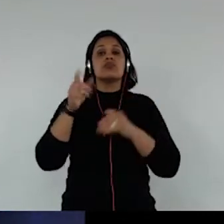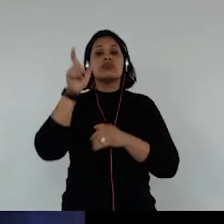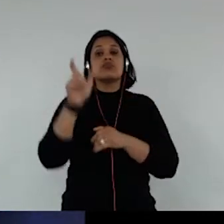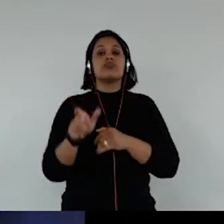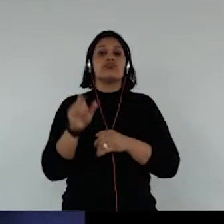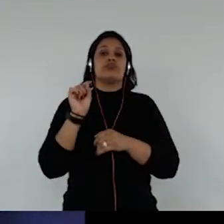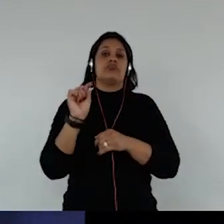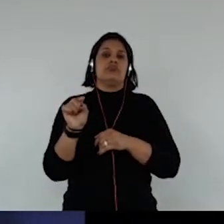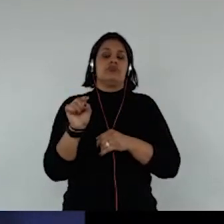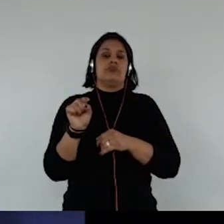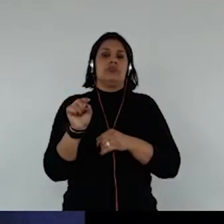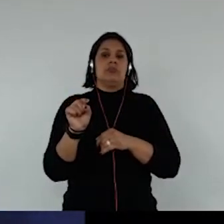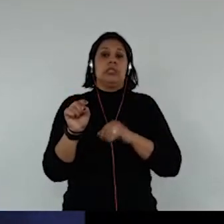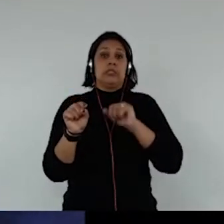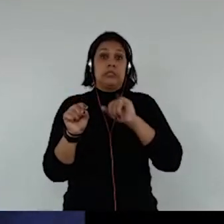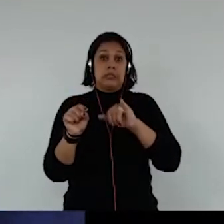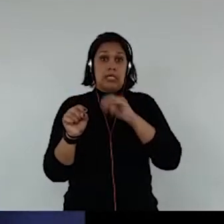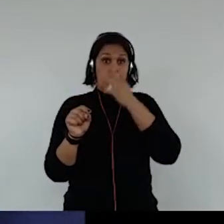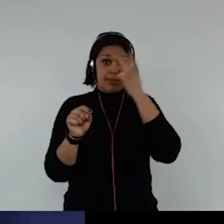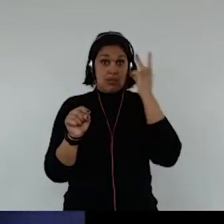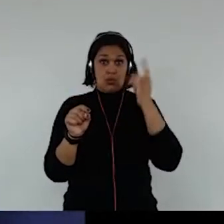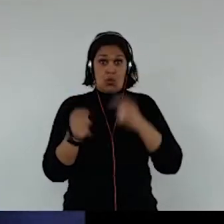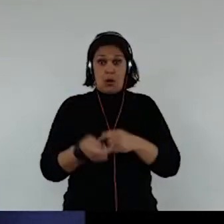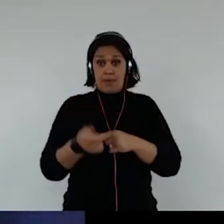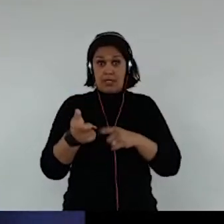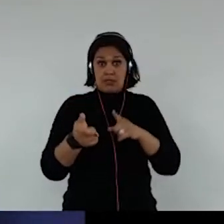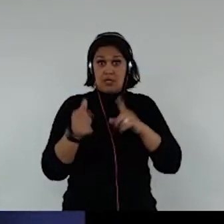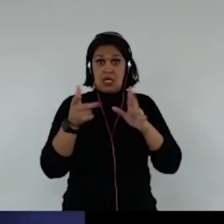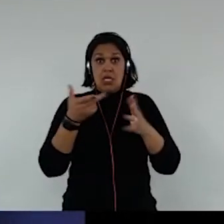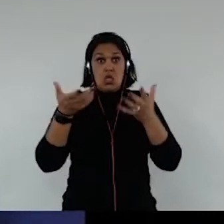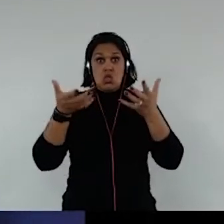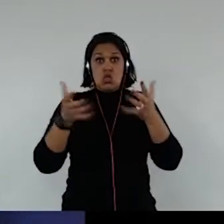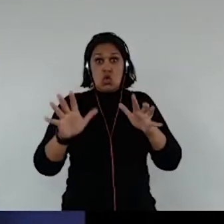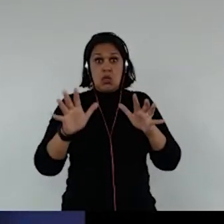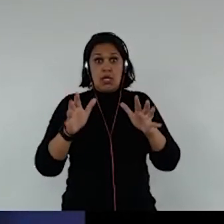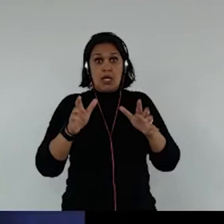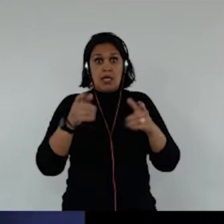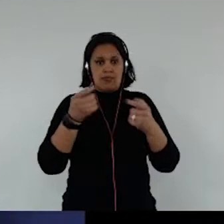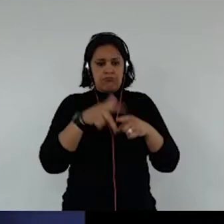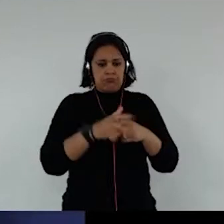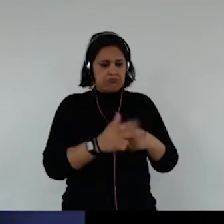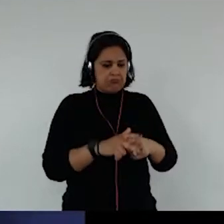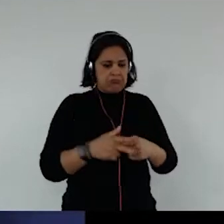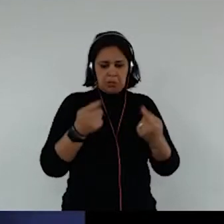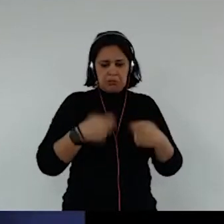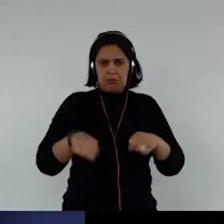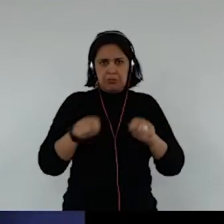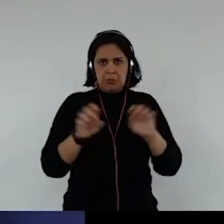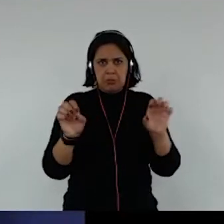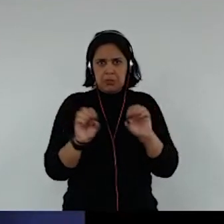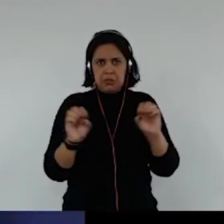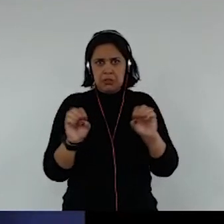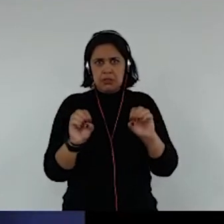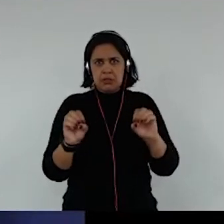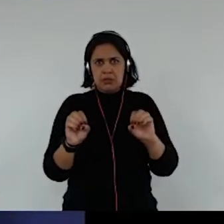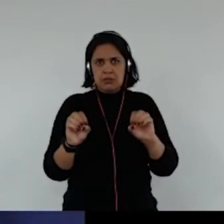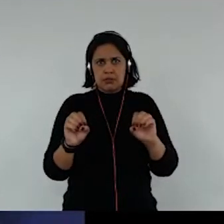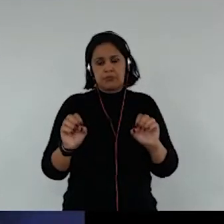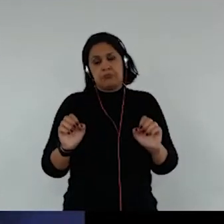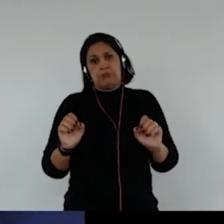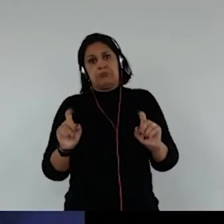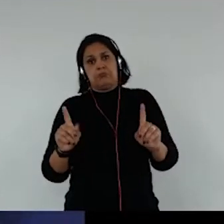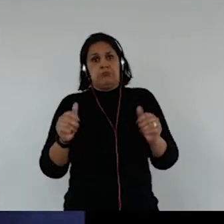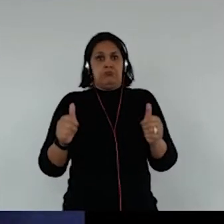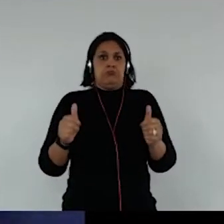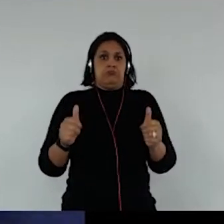o favorecido. Então, se o favorecido não se oferecer a modificar as condições do contrato, e